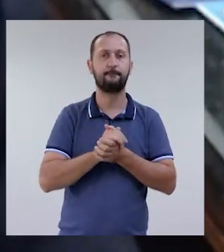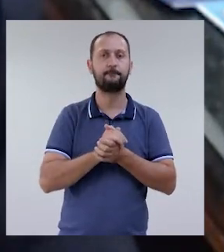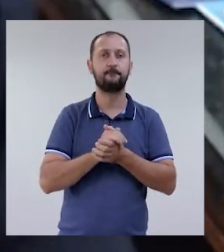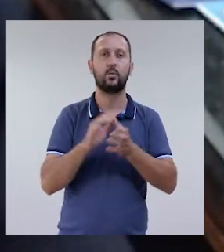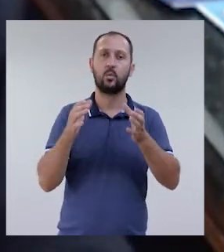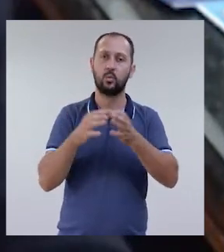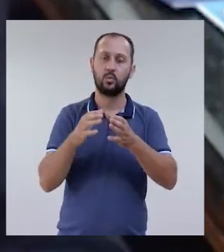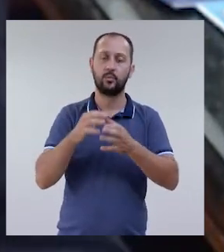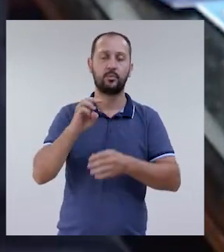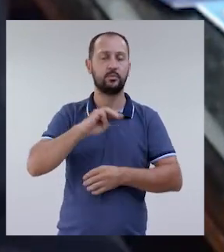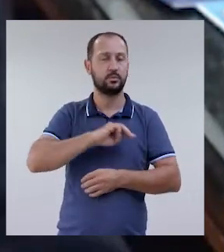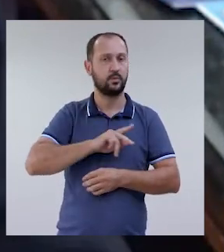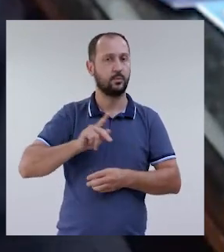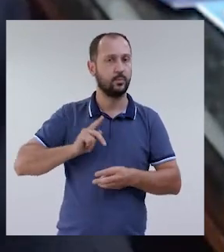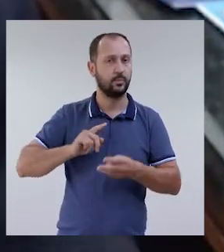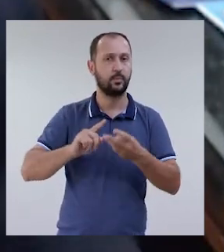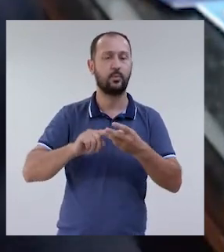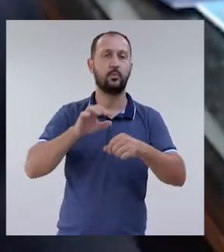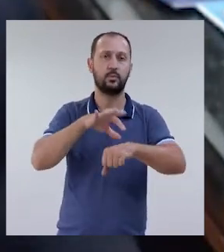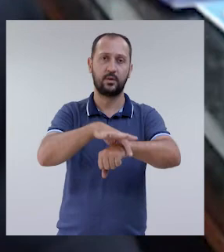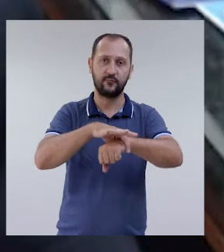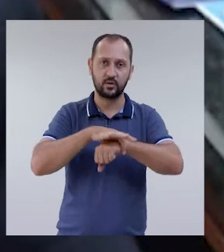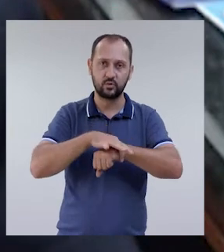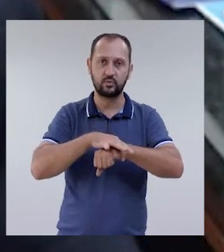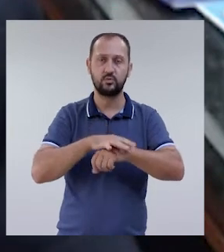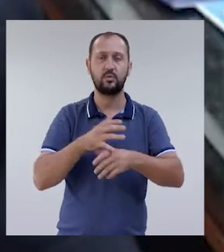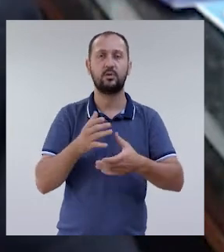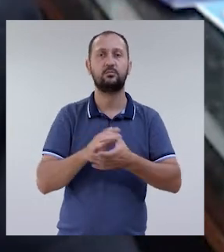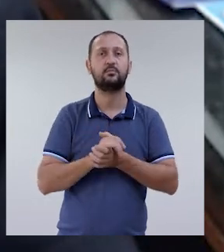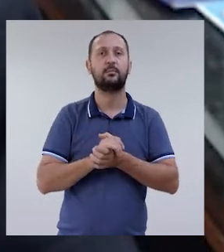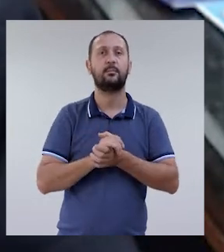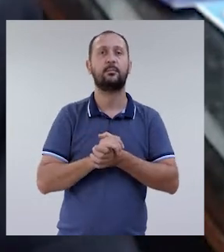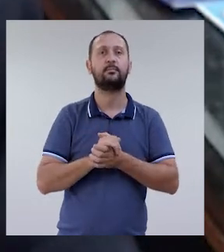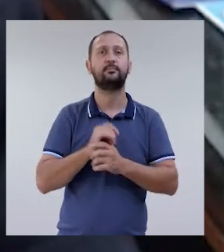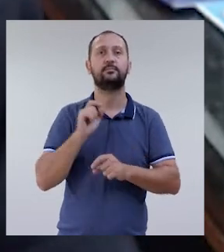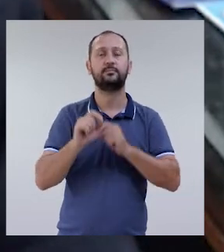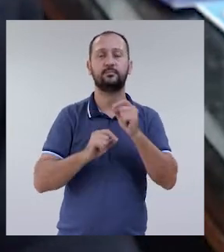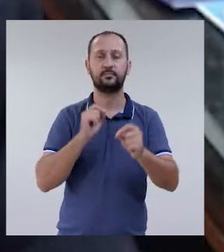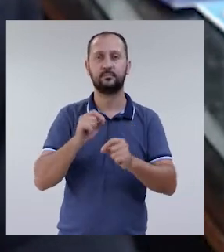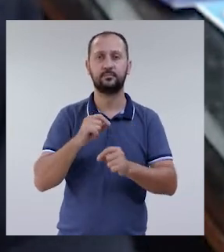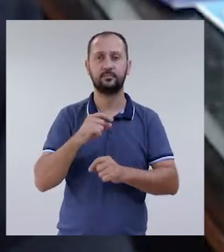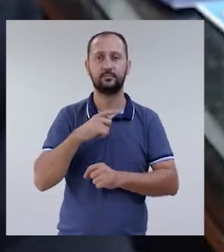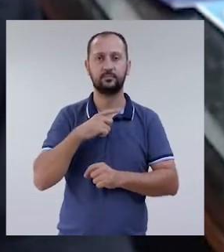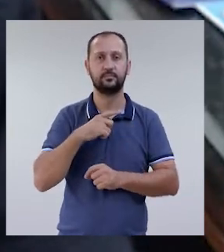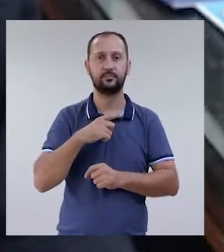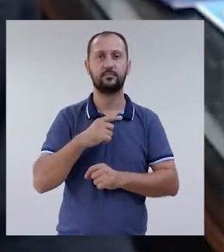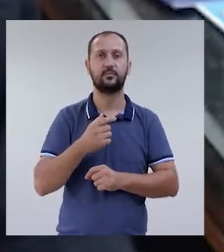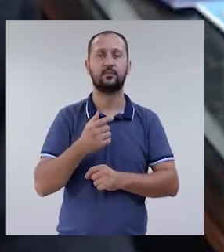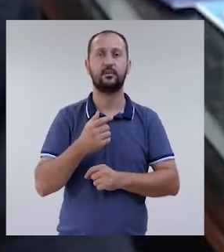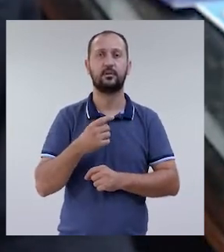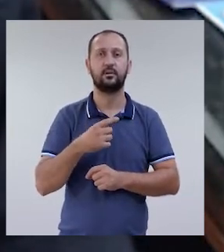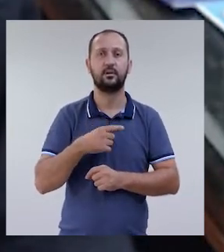né, do Ministério Público, dos defensores públicos, para que